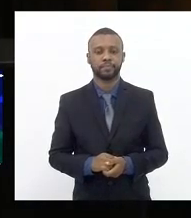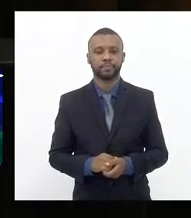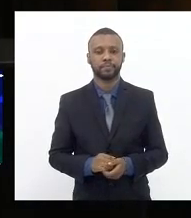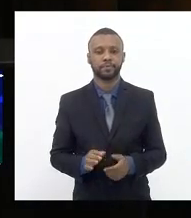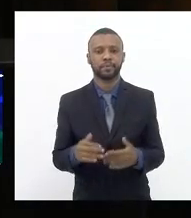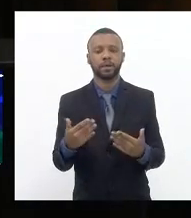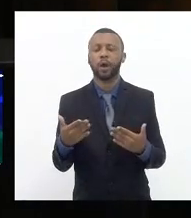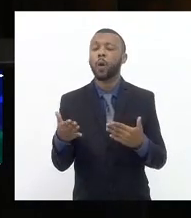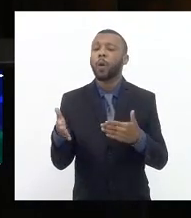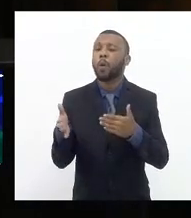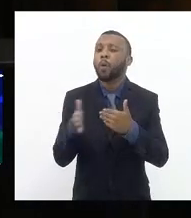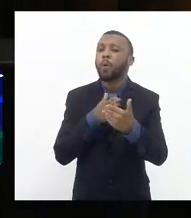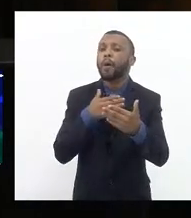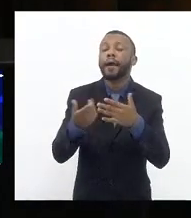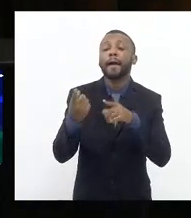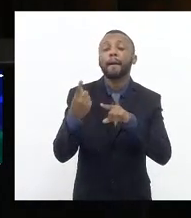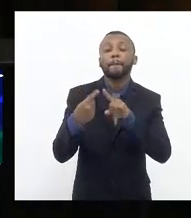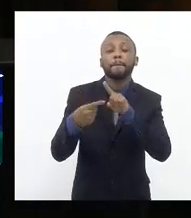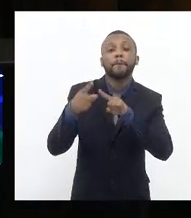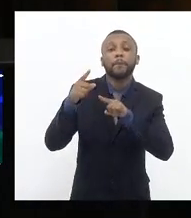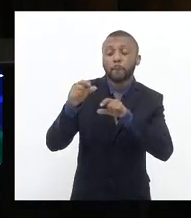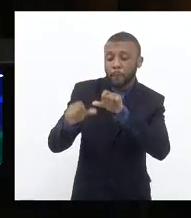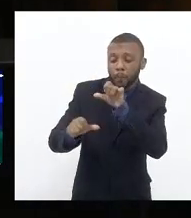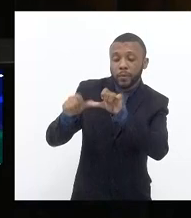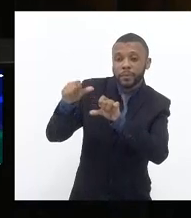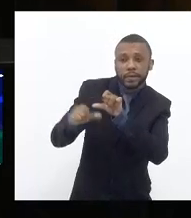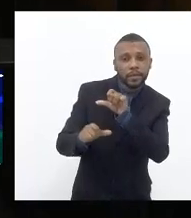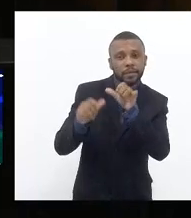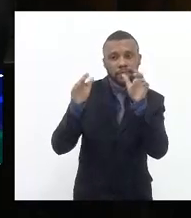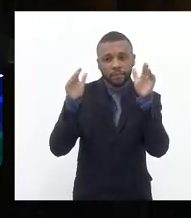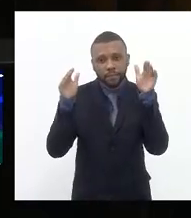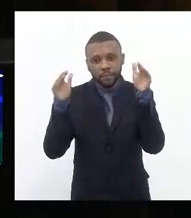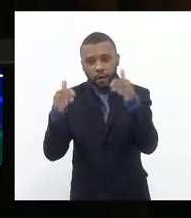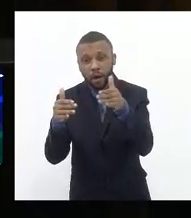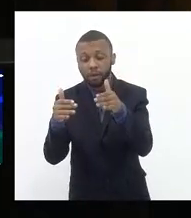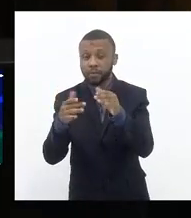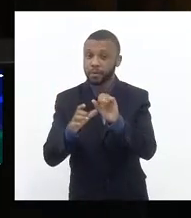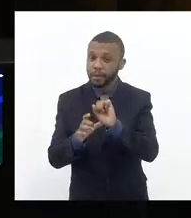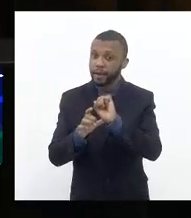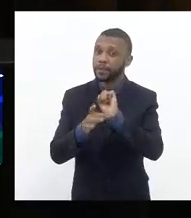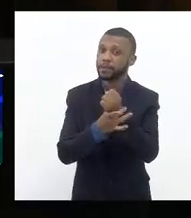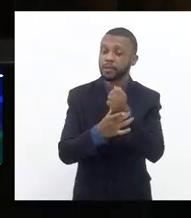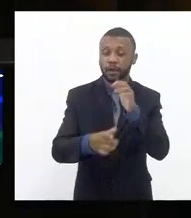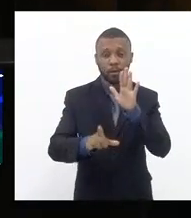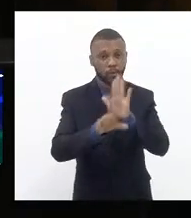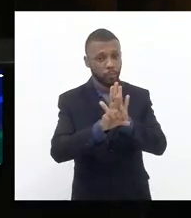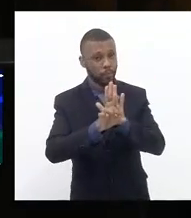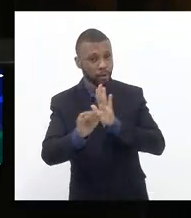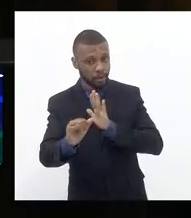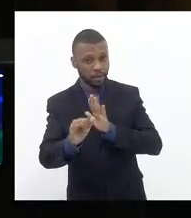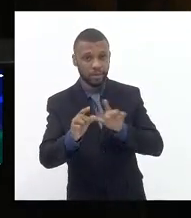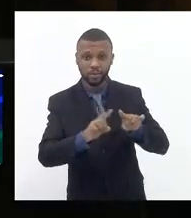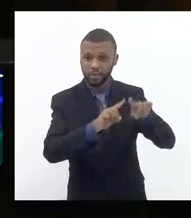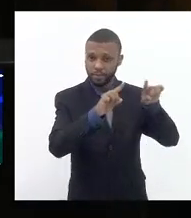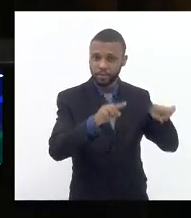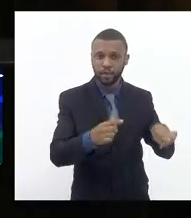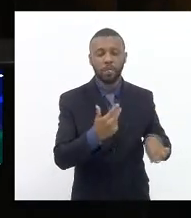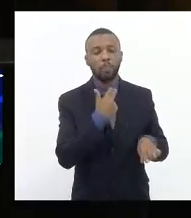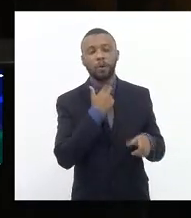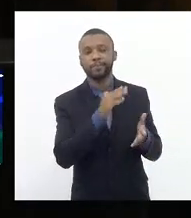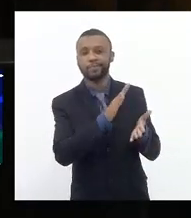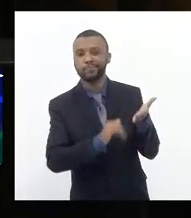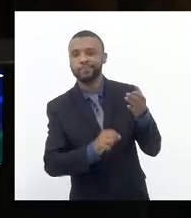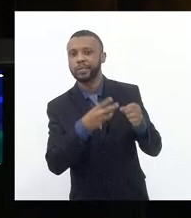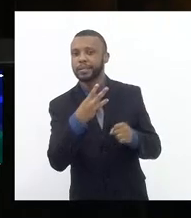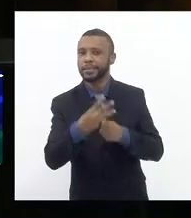toda e qualquer mudança em benefícios, em direitos, em prerrogativas garantidas por lei aos servidores, não podem ser retiradas. Nem triênio,